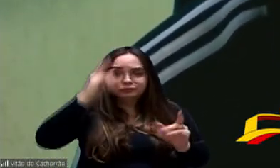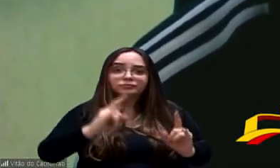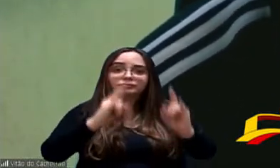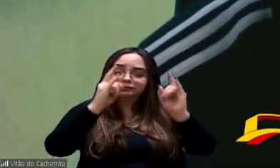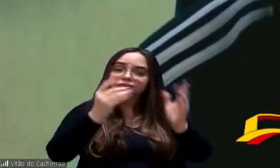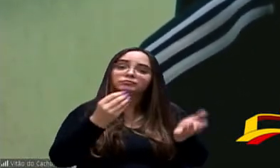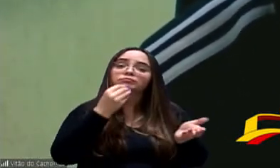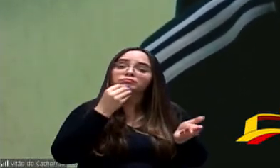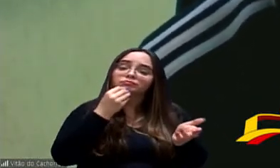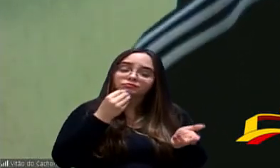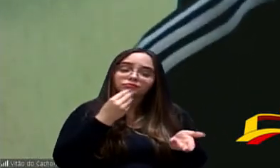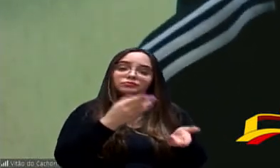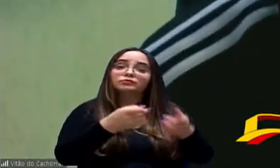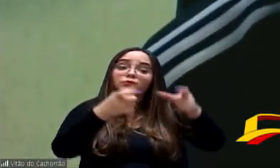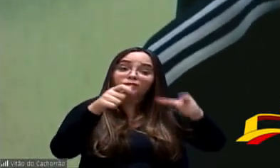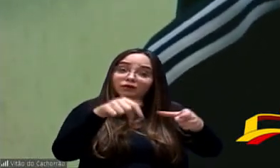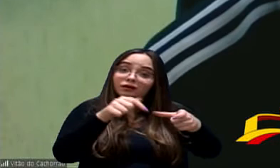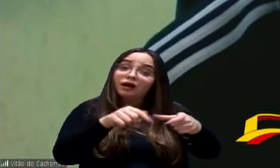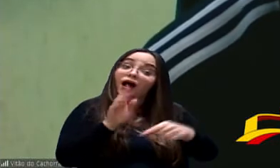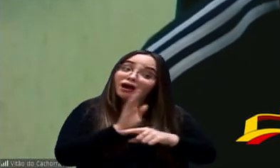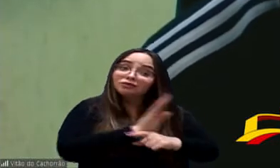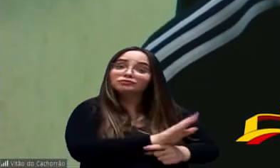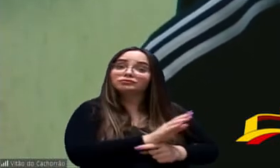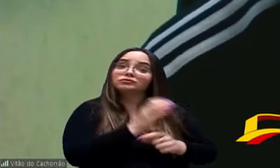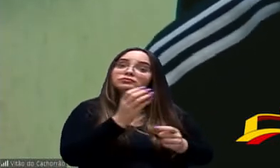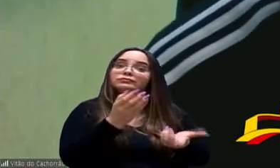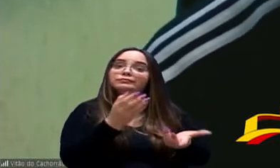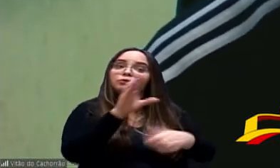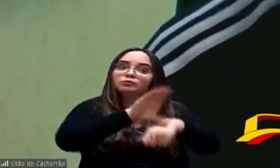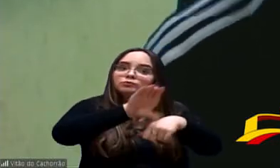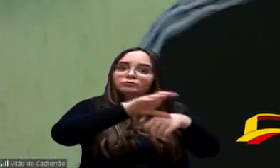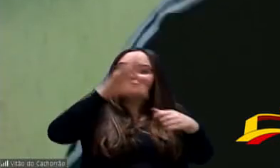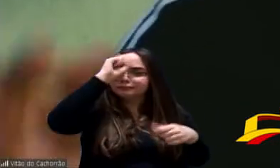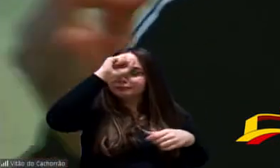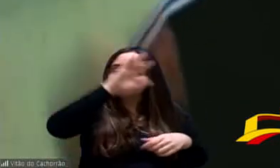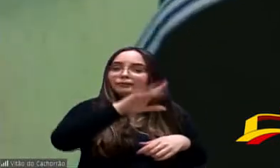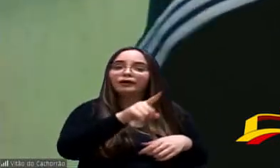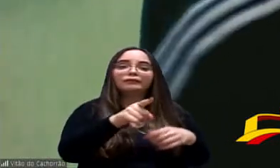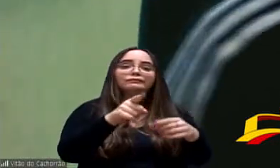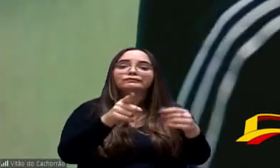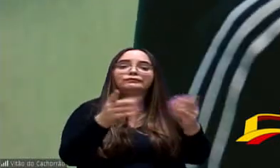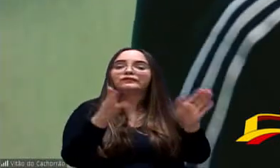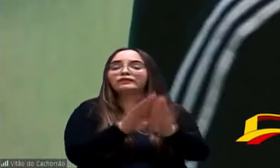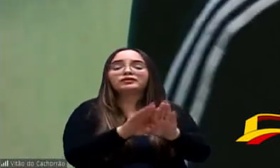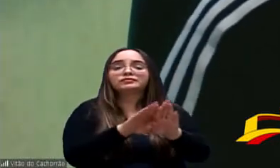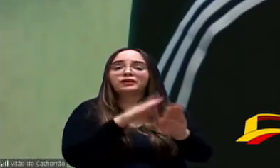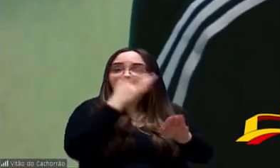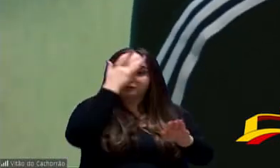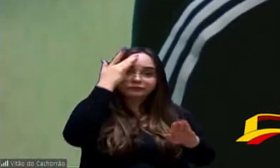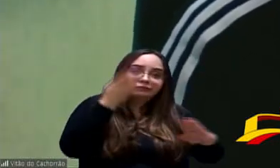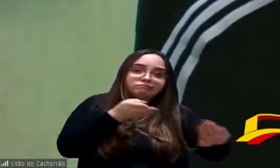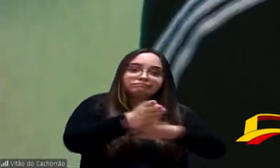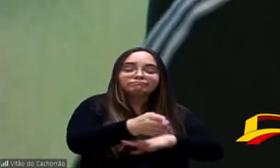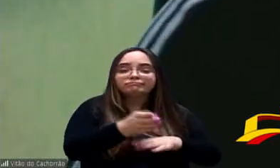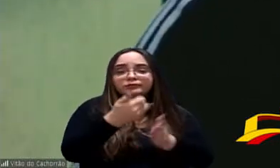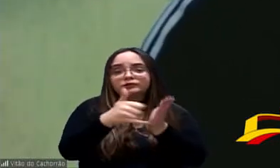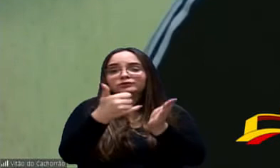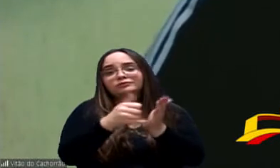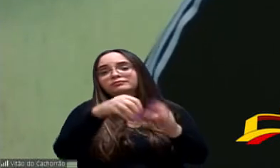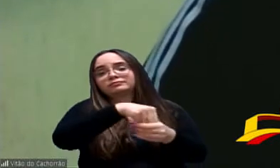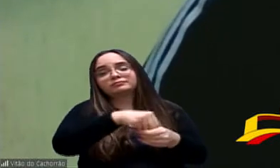para fazer a mulher, para fazer o profissional. Então, em nome da nossa cidade de Sorocaba, em